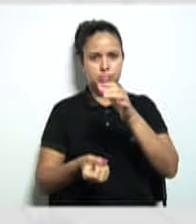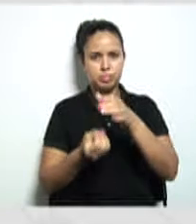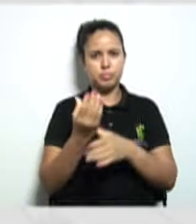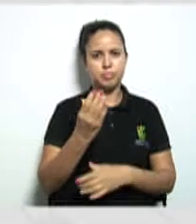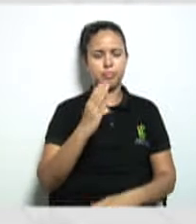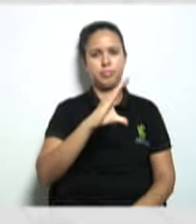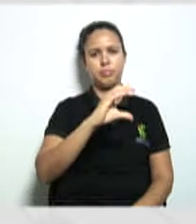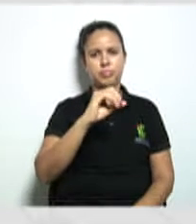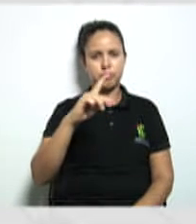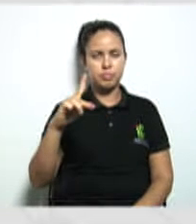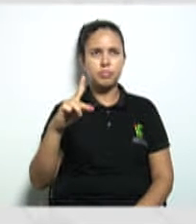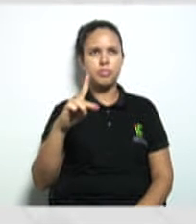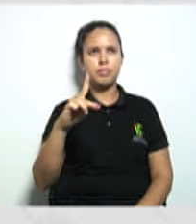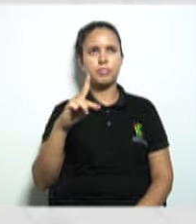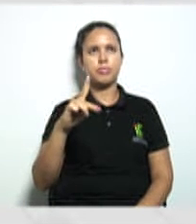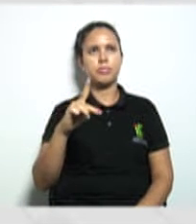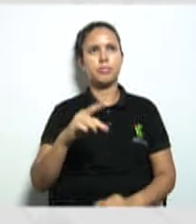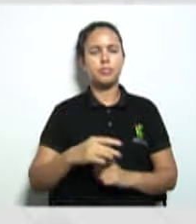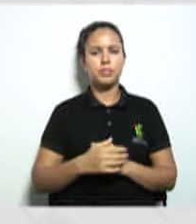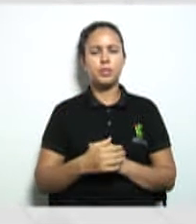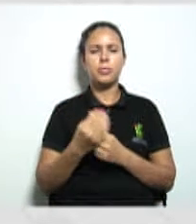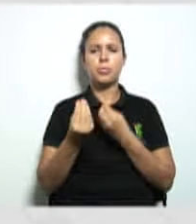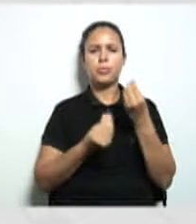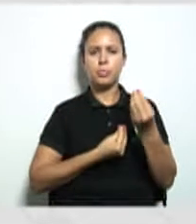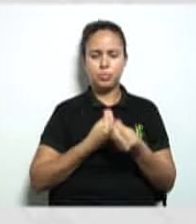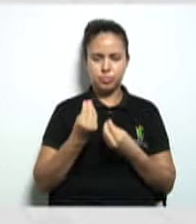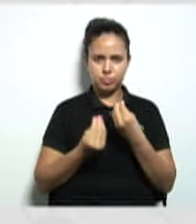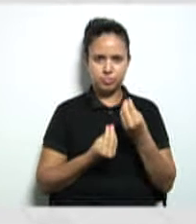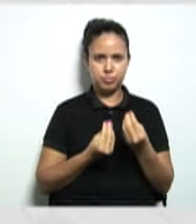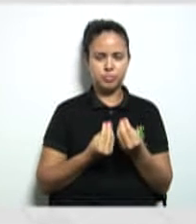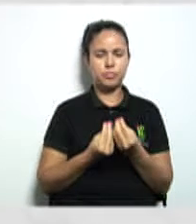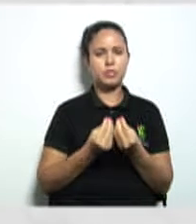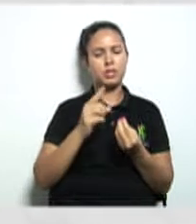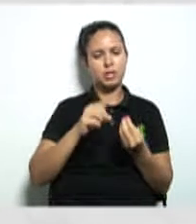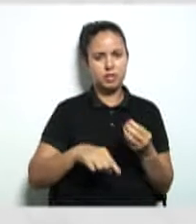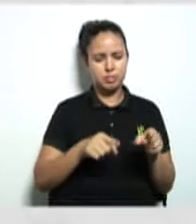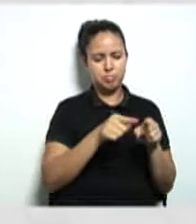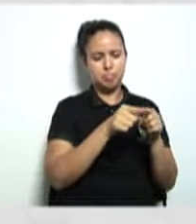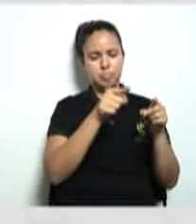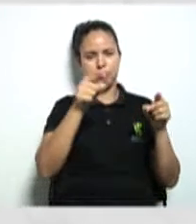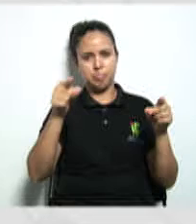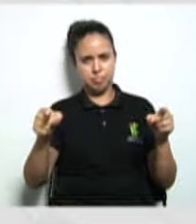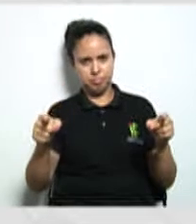1844. De que forma? Então, nesse período aqui,